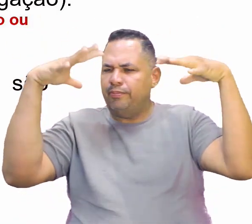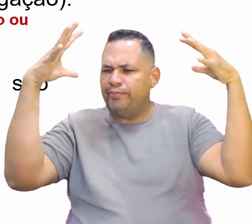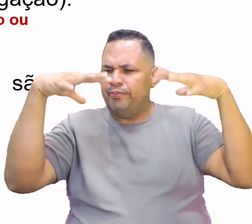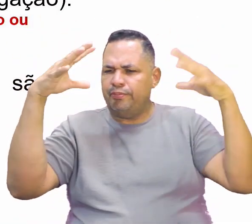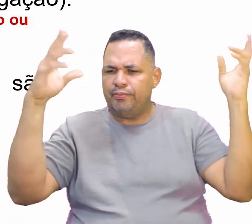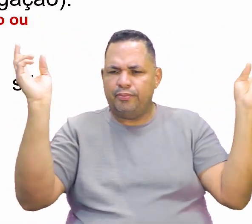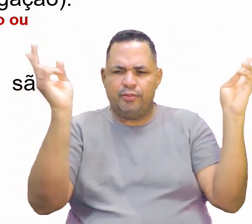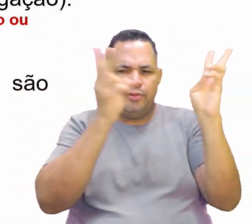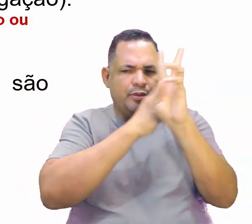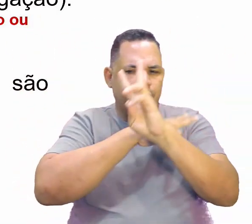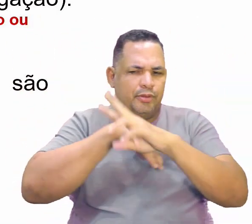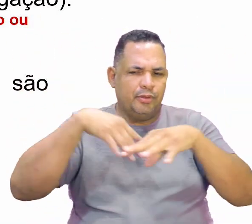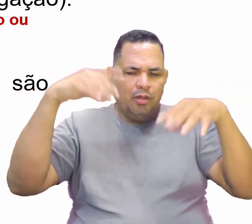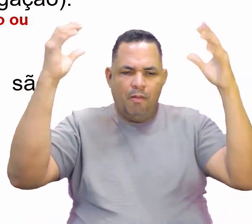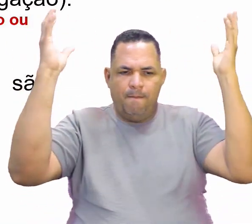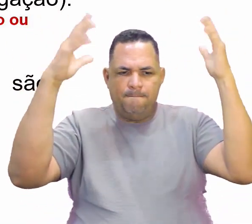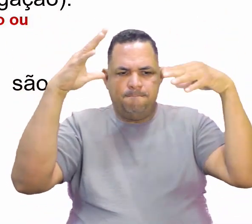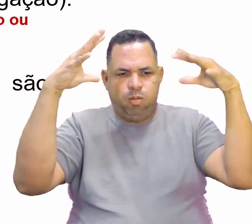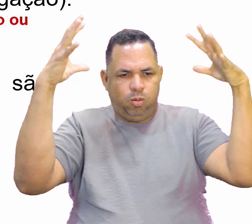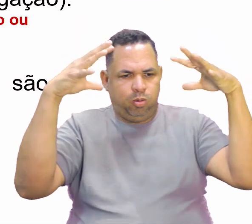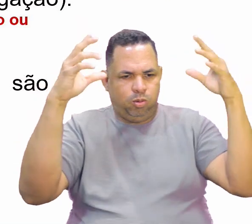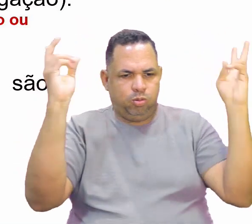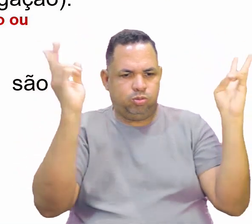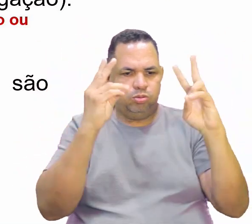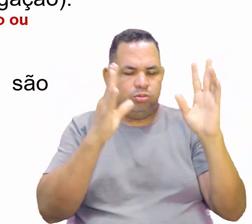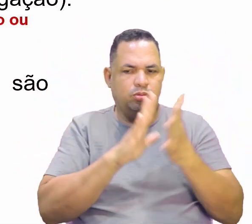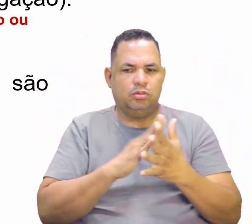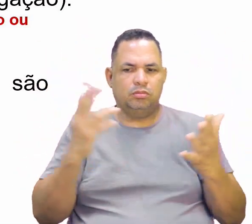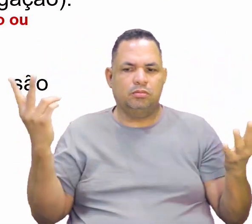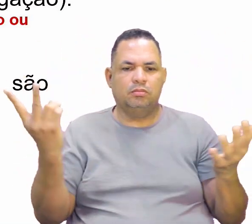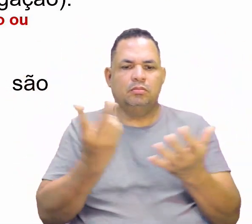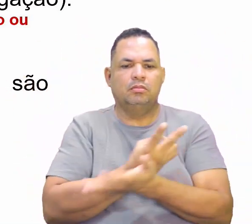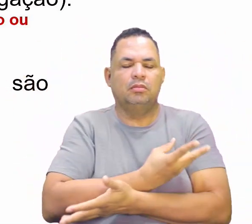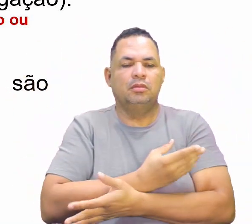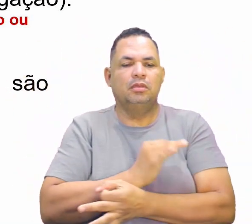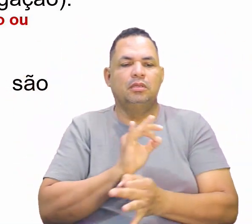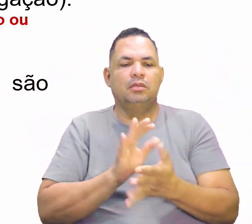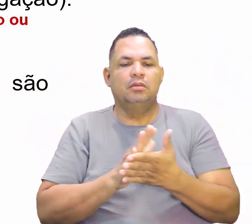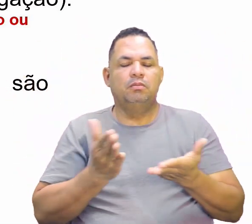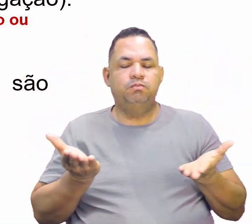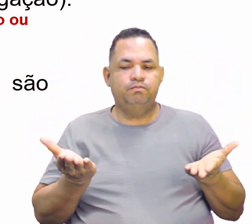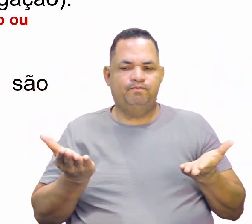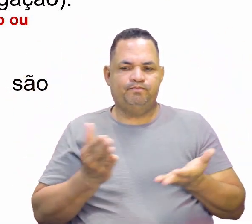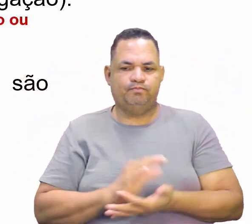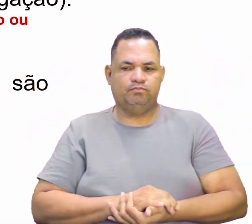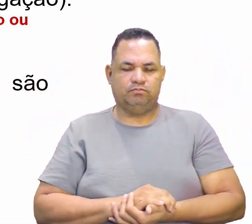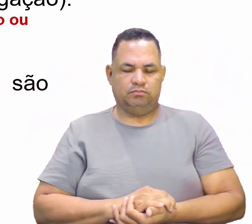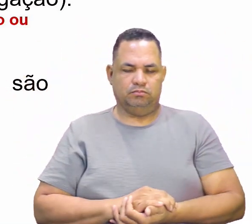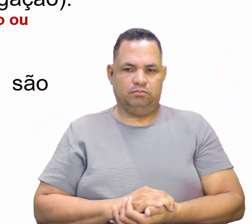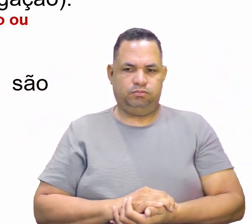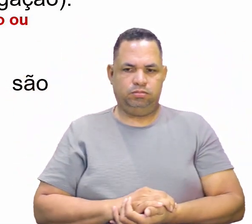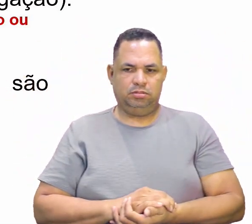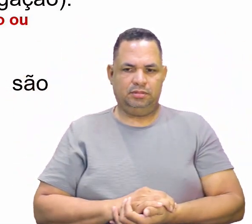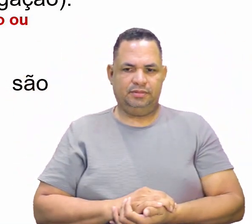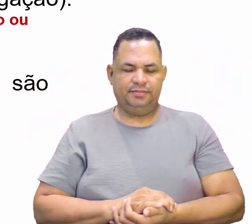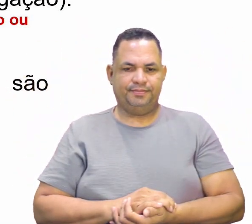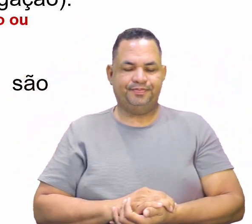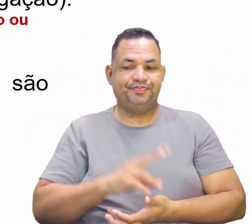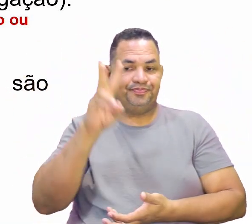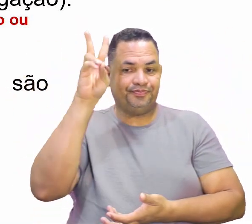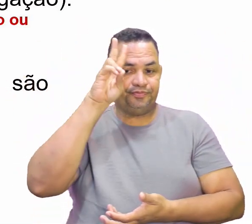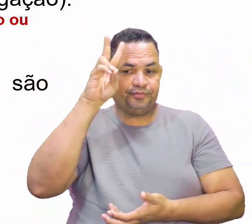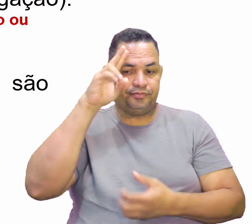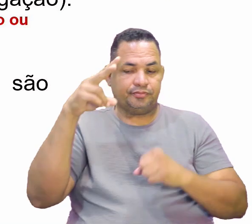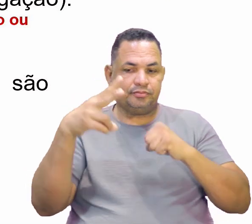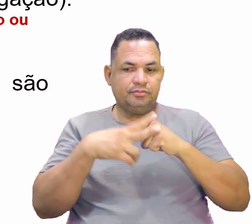lembram? Sujeito inexistente vai ocorrer nessas duas situações para os senhores. Sempre lembrando,